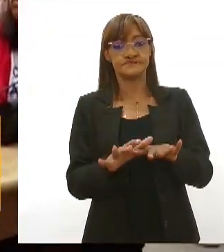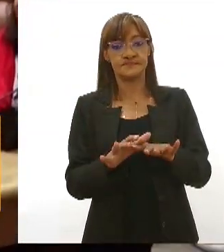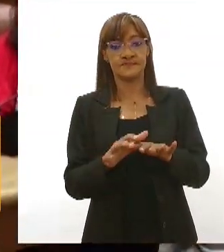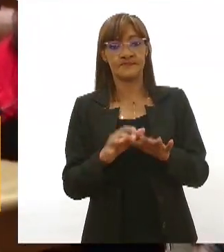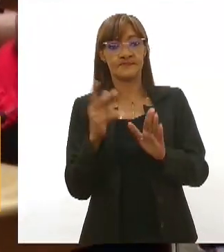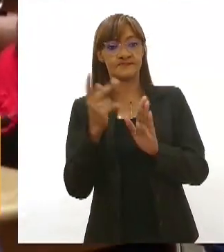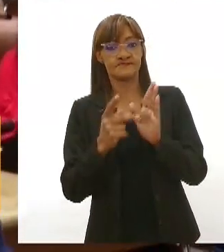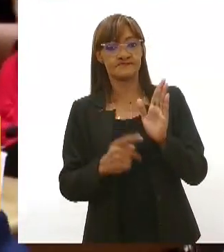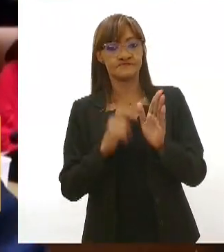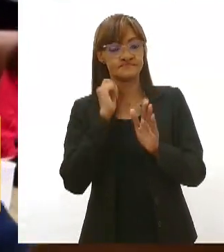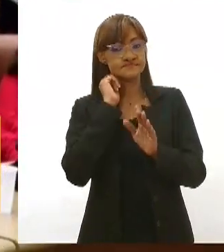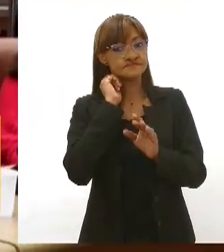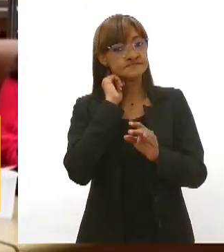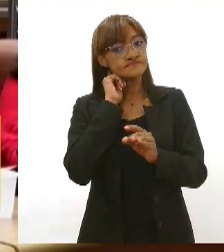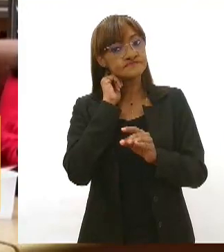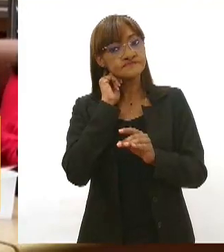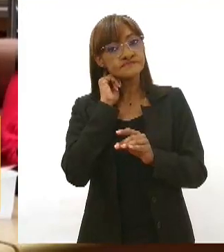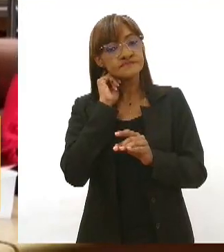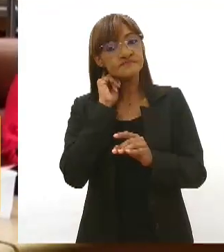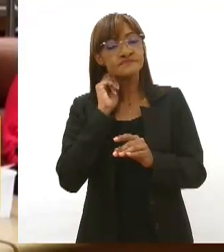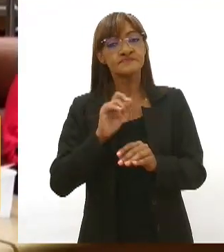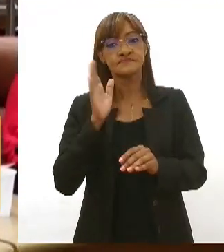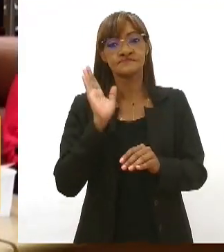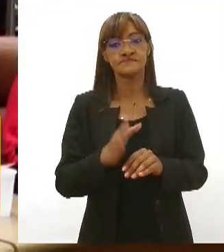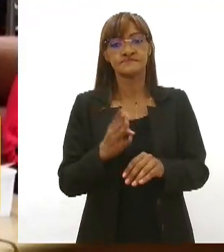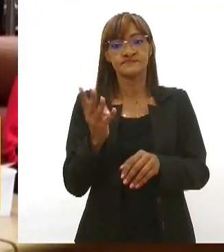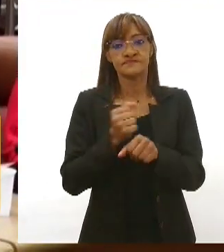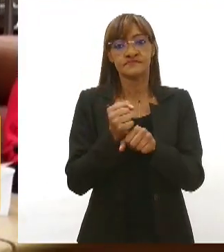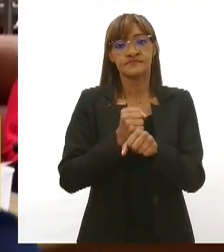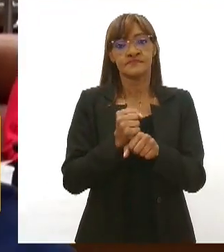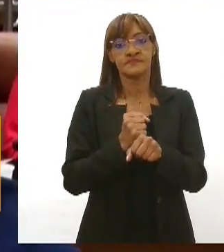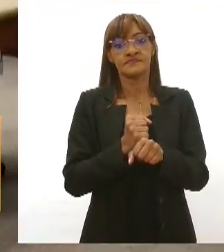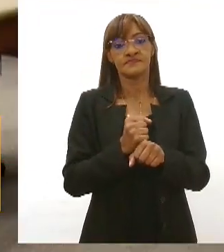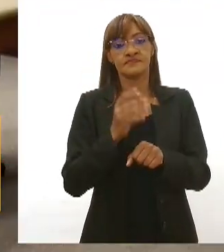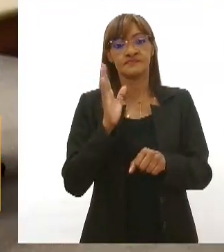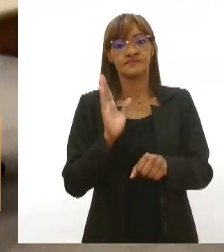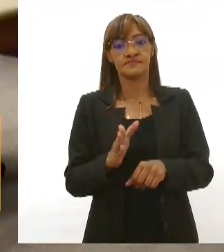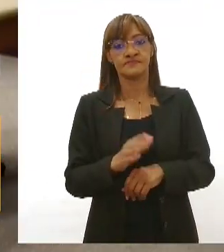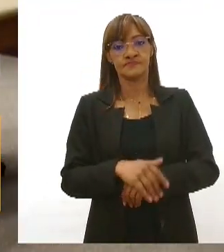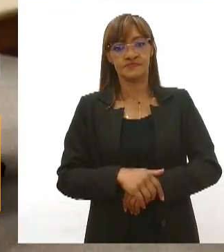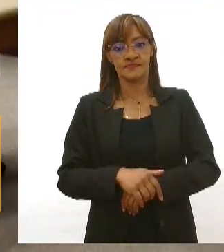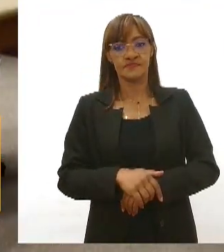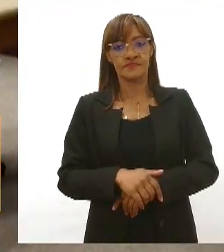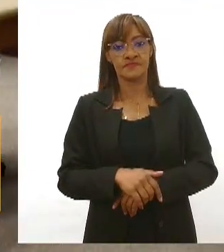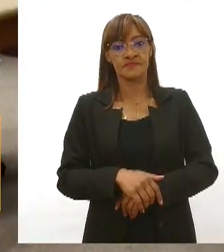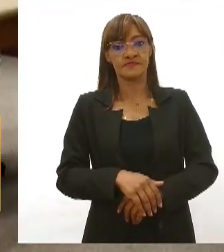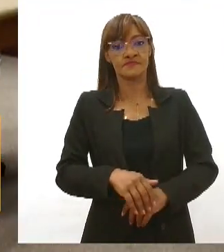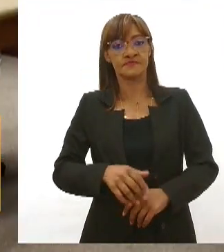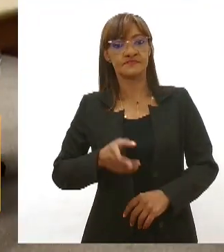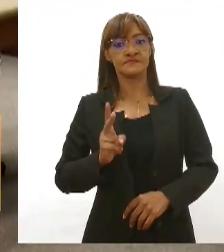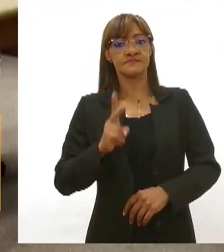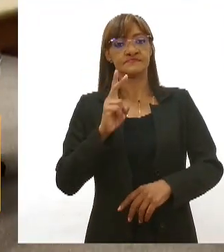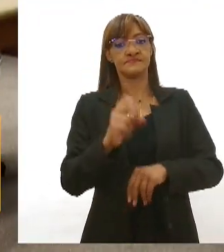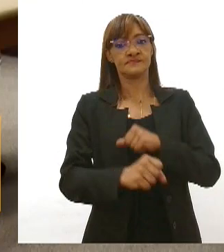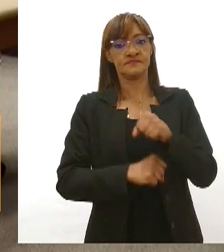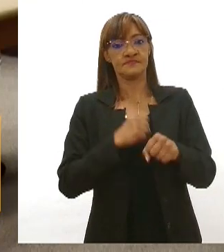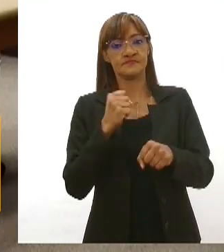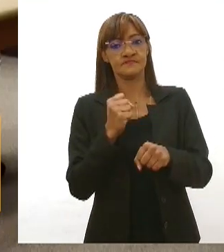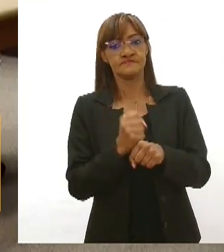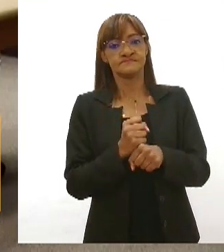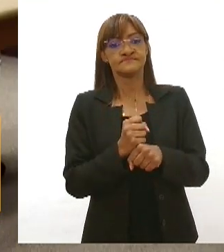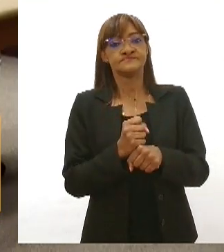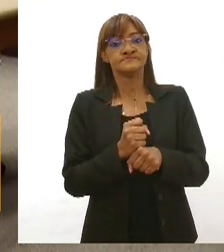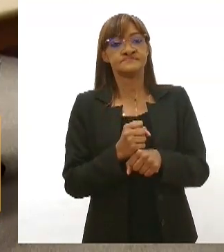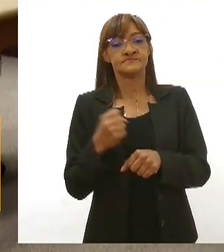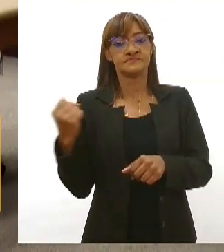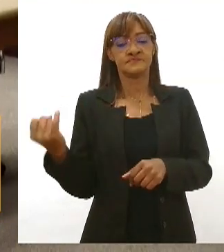por meio de oficinas lúdicas e criativas de fotografia a pessoas com Down. Todo ano a gente procura pontuar essa semana que é tão importante para